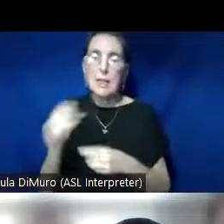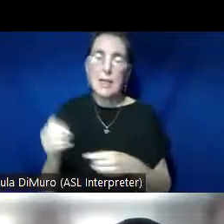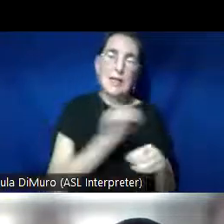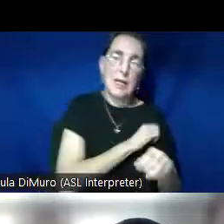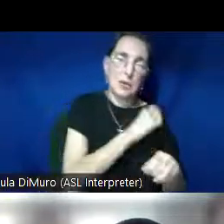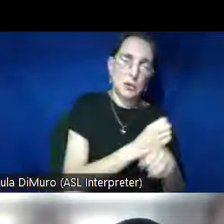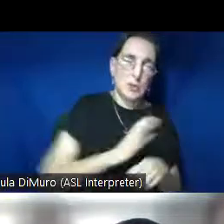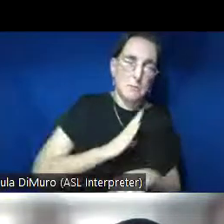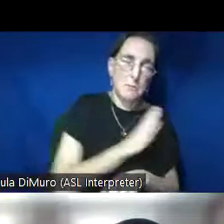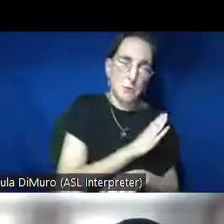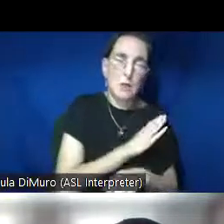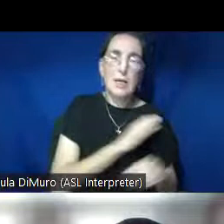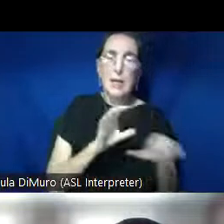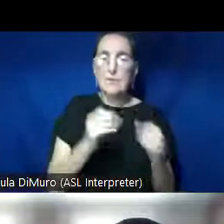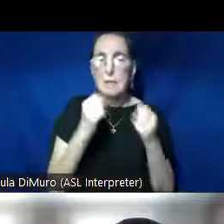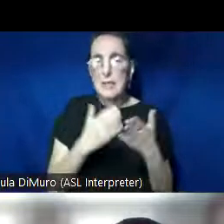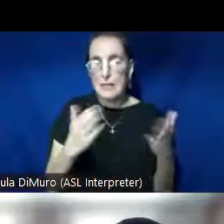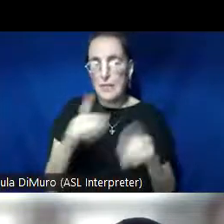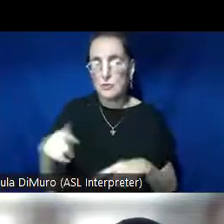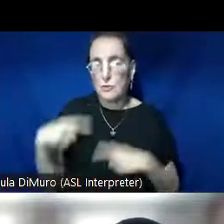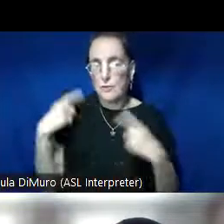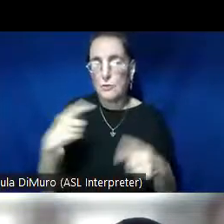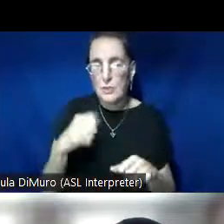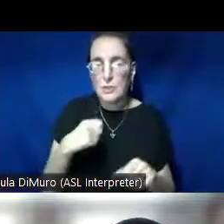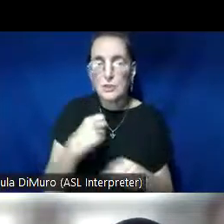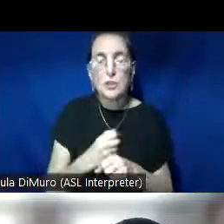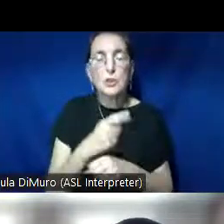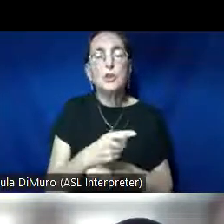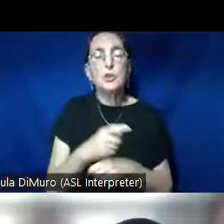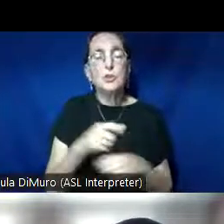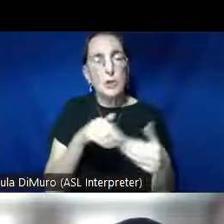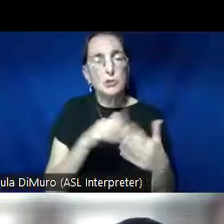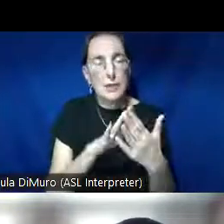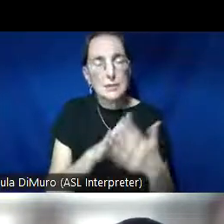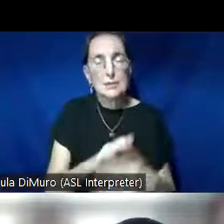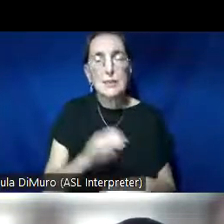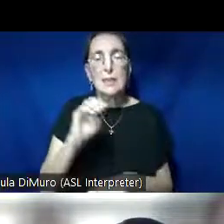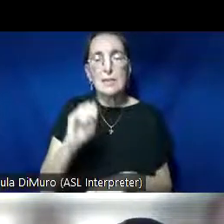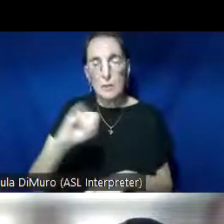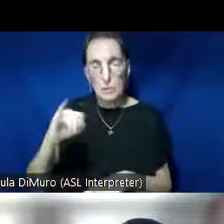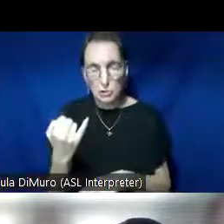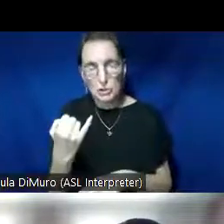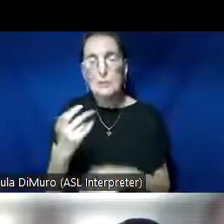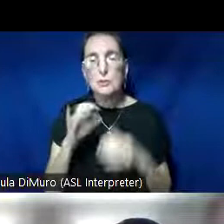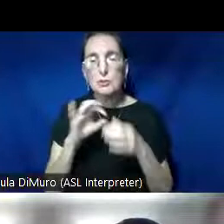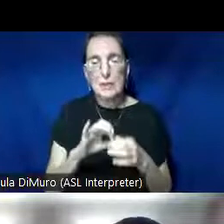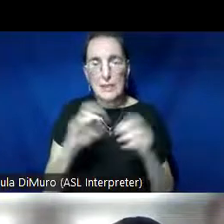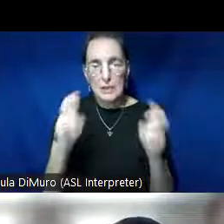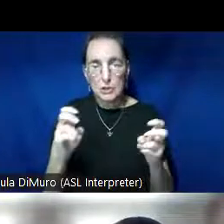empresas de distribuição para procura acesso a serviços de língua para tradução